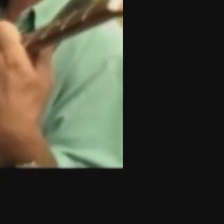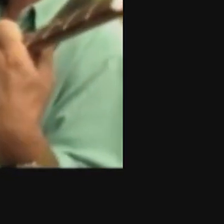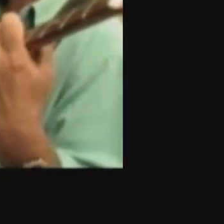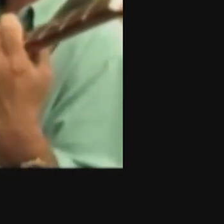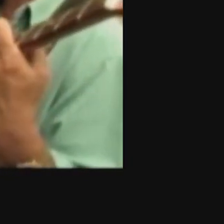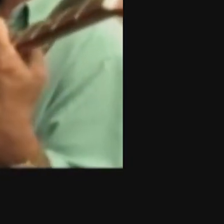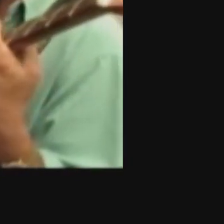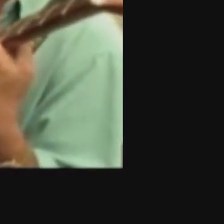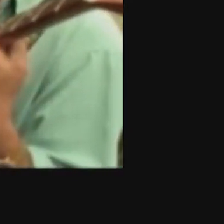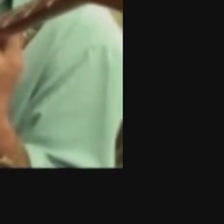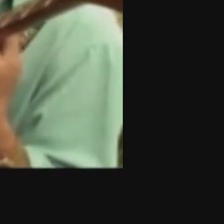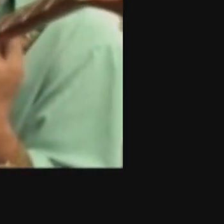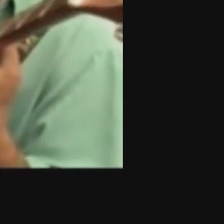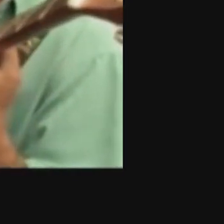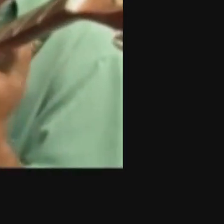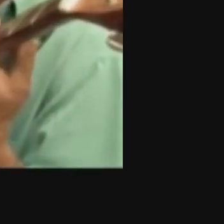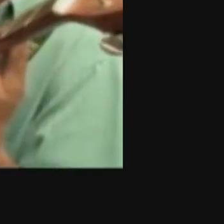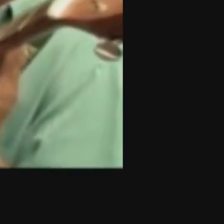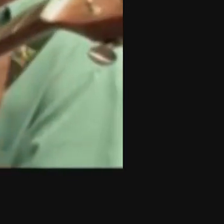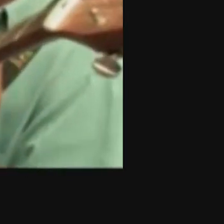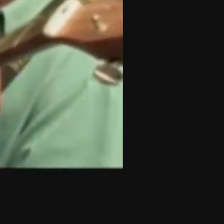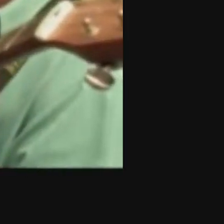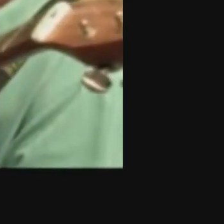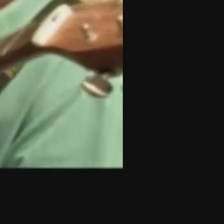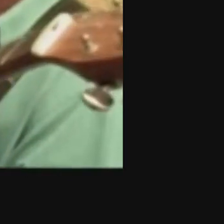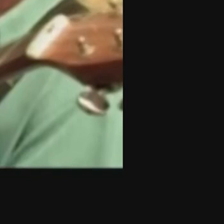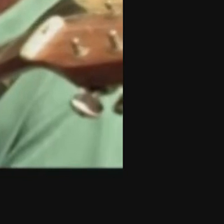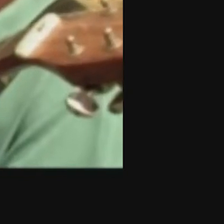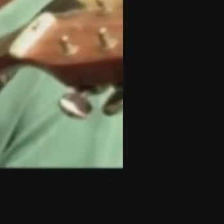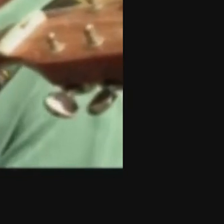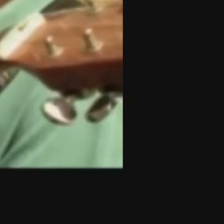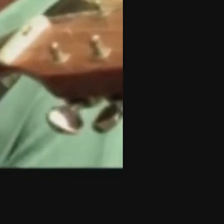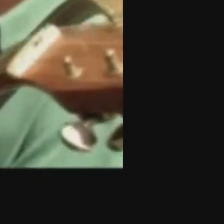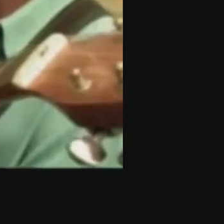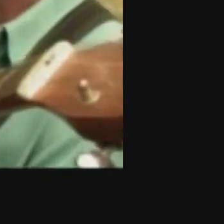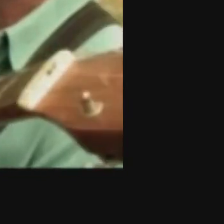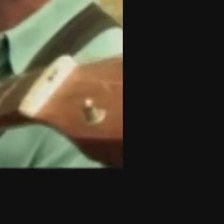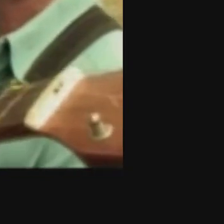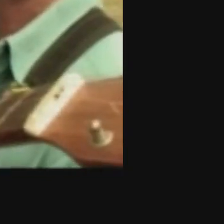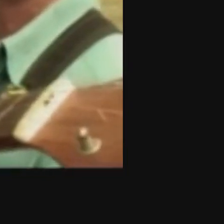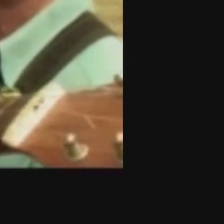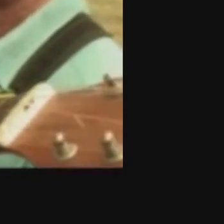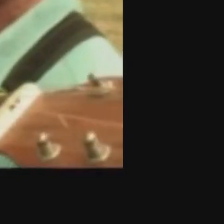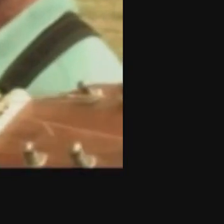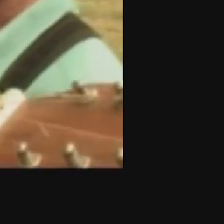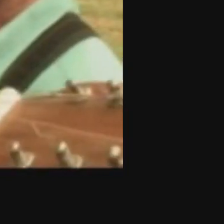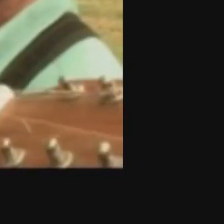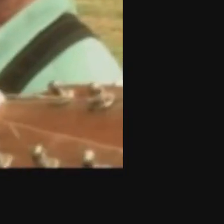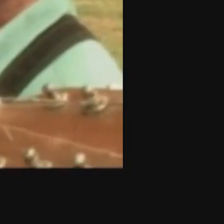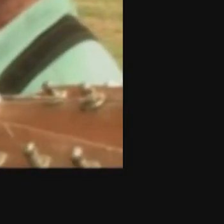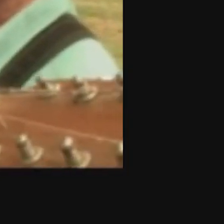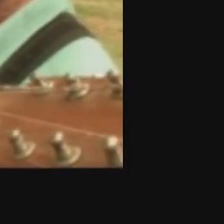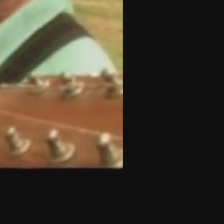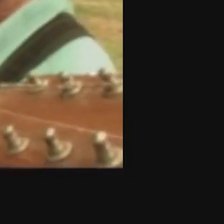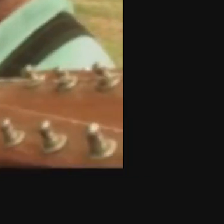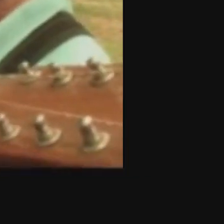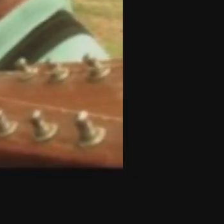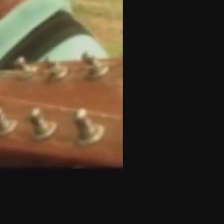fazer germinação. Peça abstrata que feita o museu do coração.